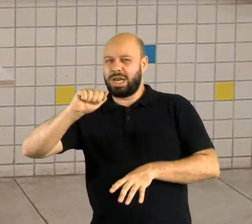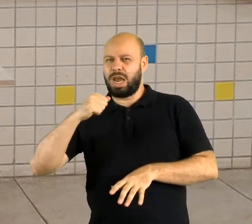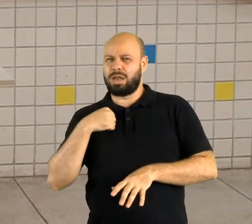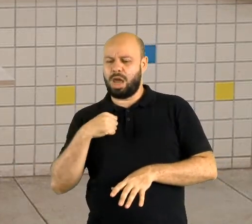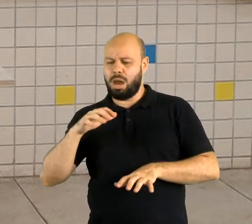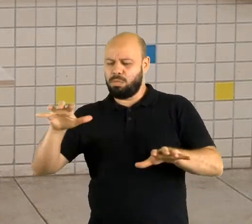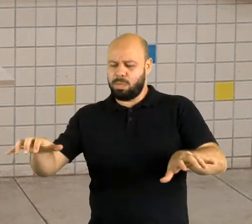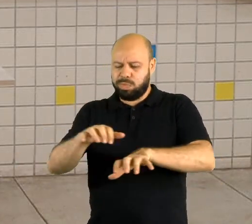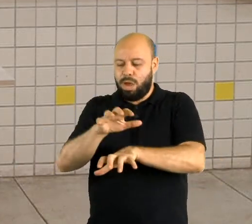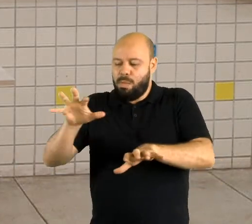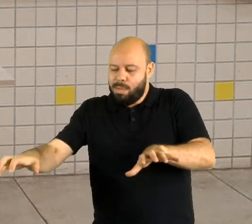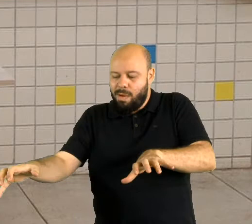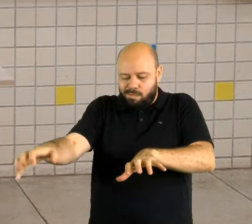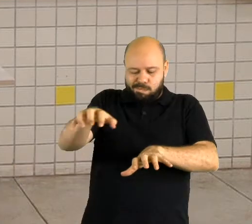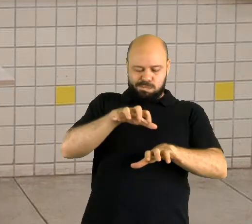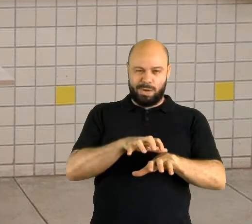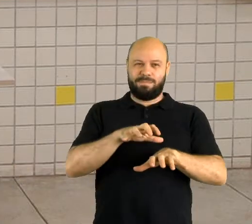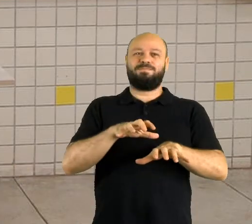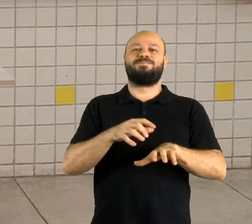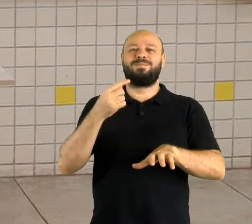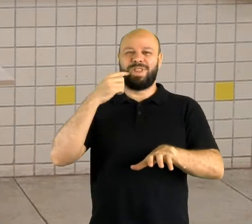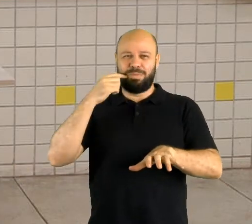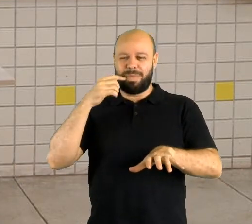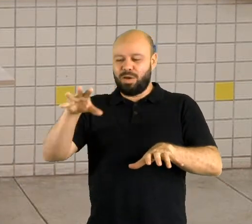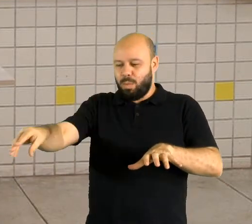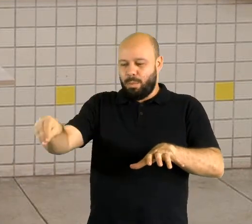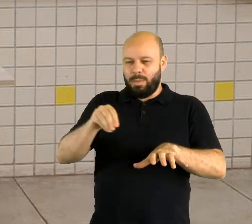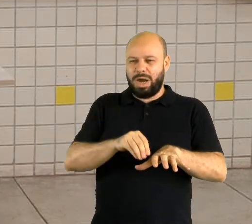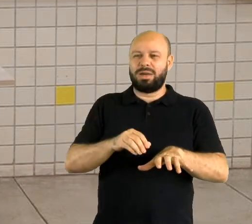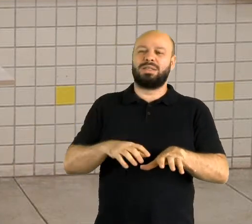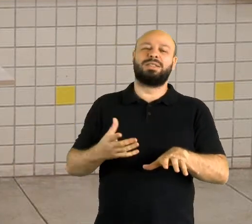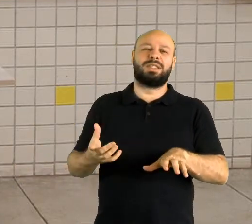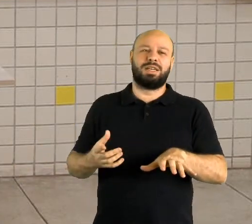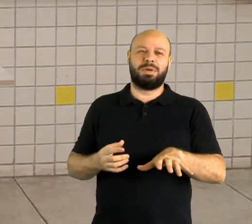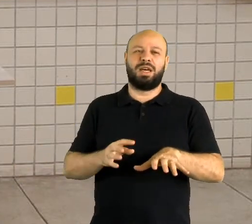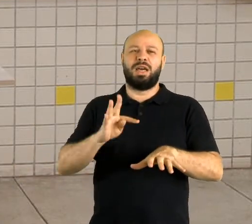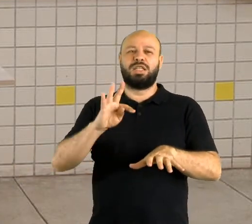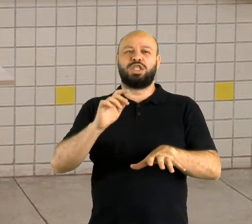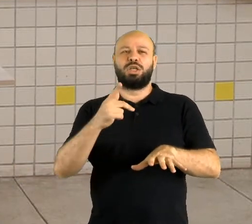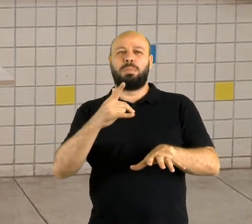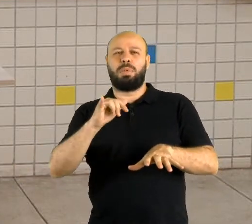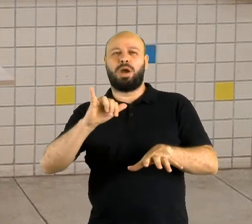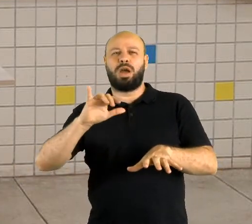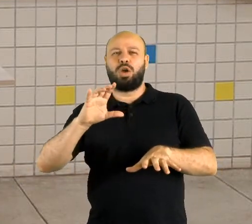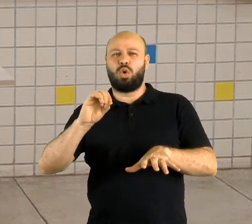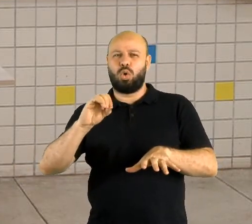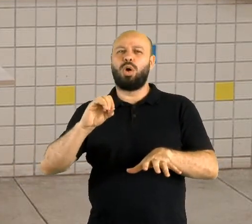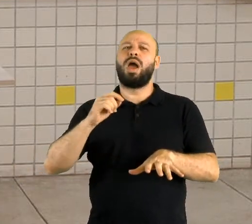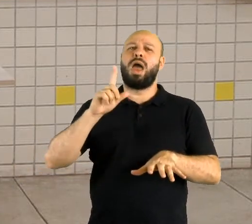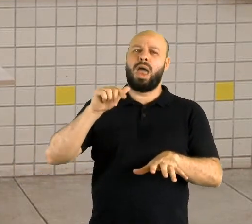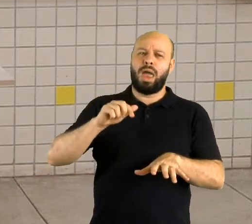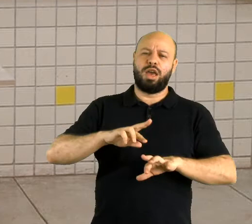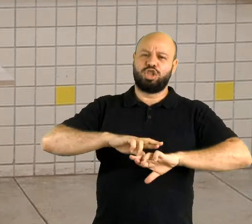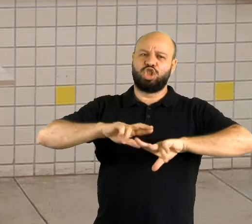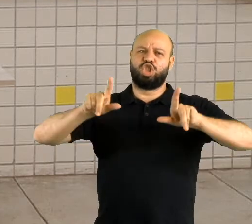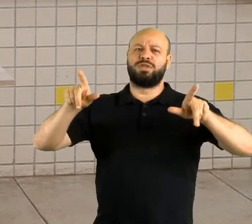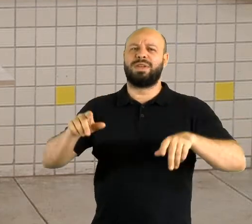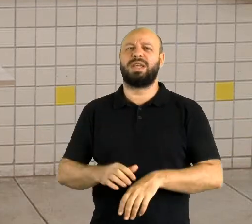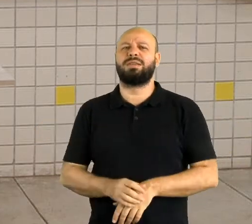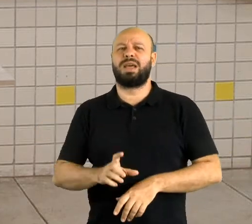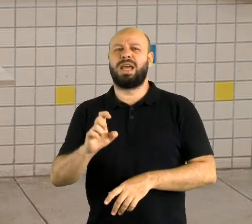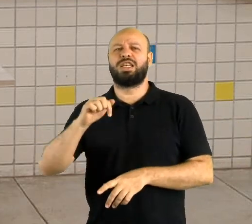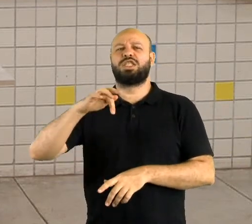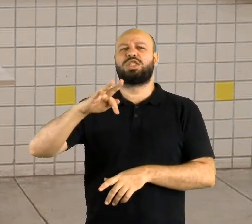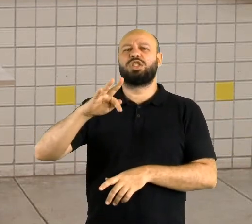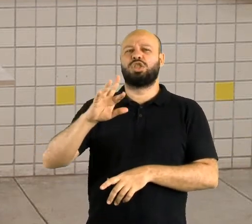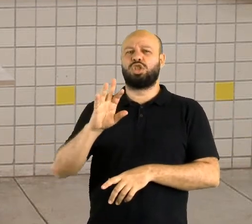biomas. Por exemplo, o eucalipto, ele não é tipo do cerrado, ele é uma planta exótica. Da mesma forma de planta, tem